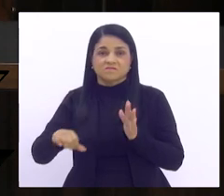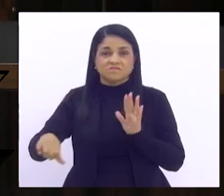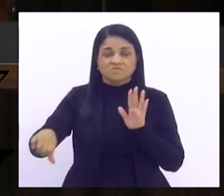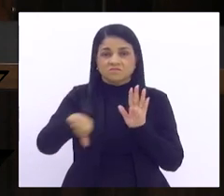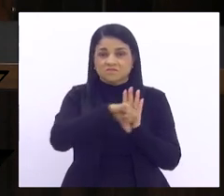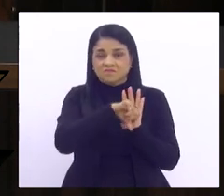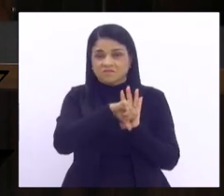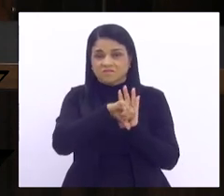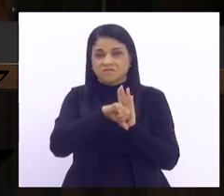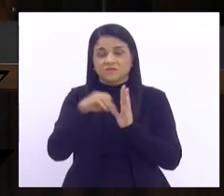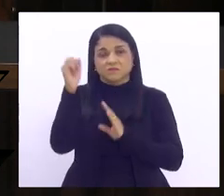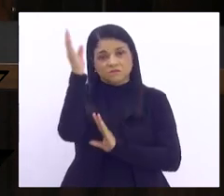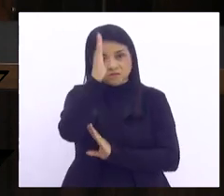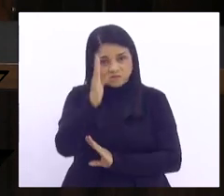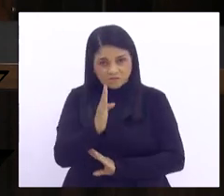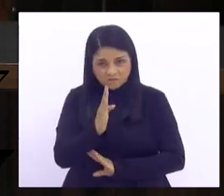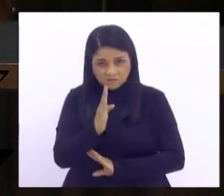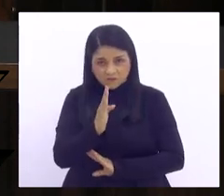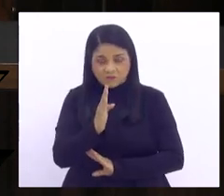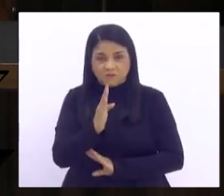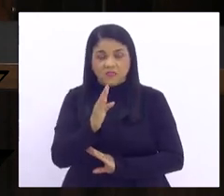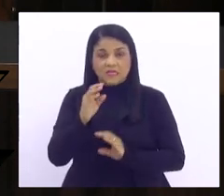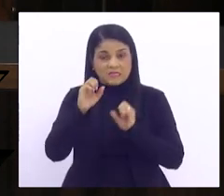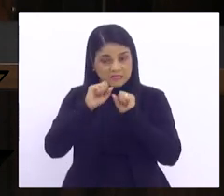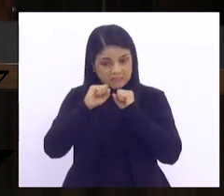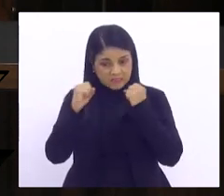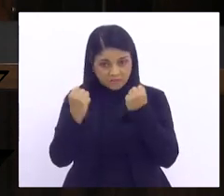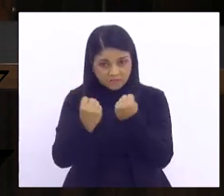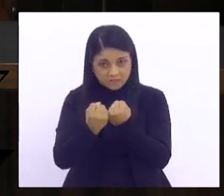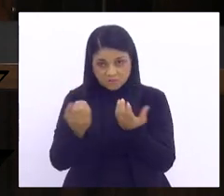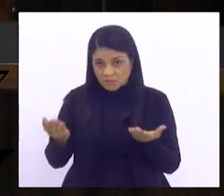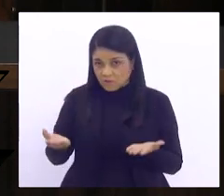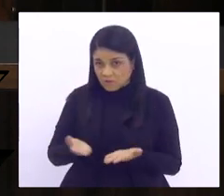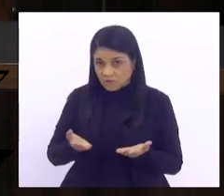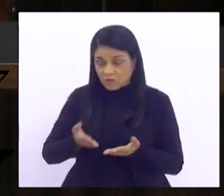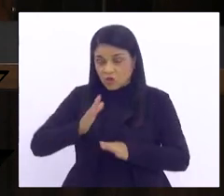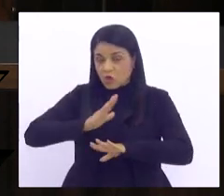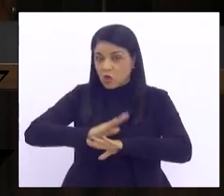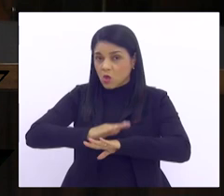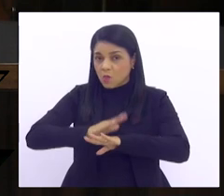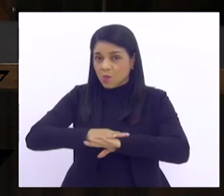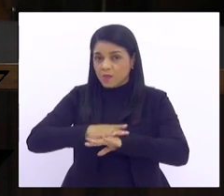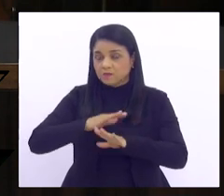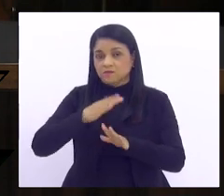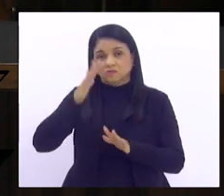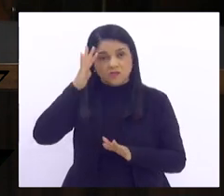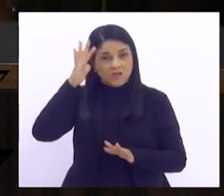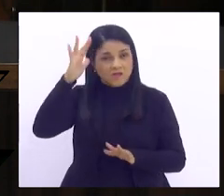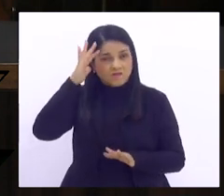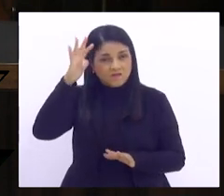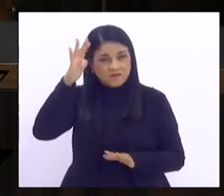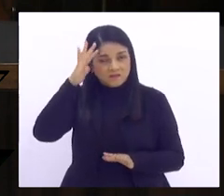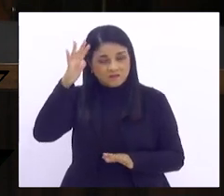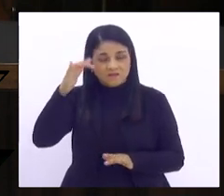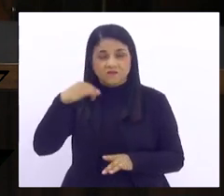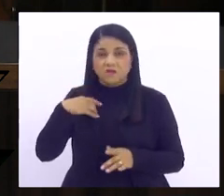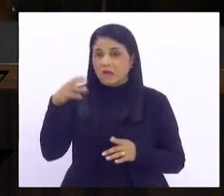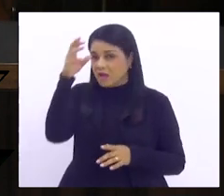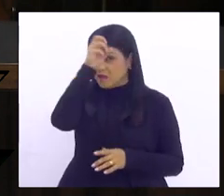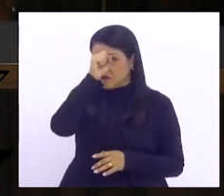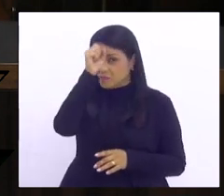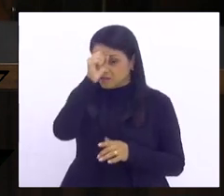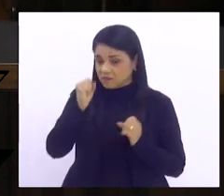país. Que este seminário seja um momento de reflexão, aprendizado e